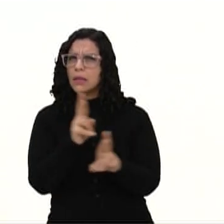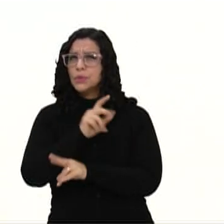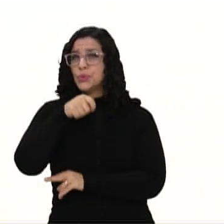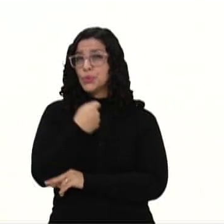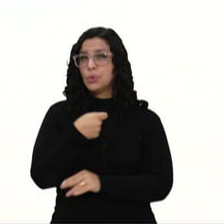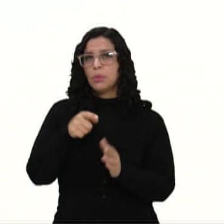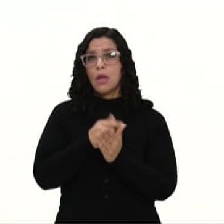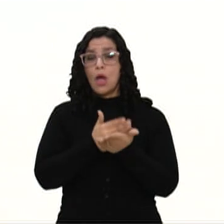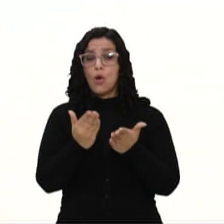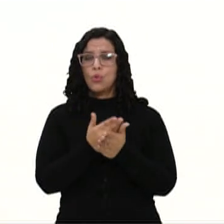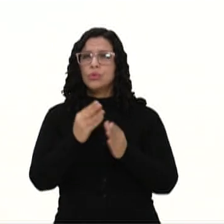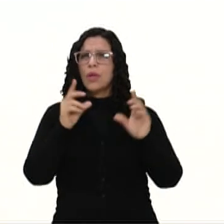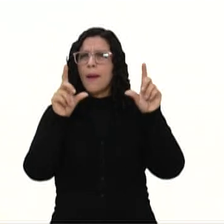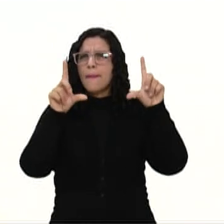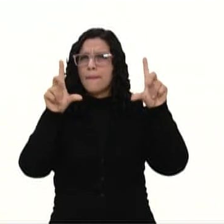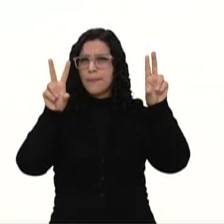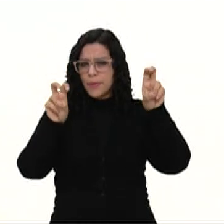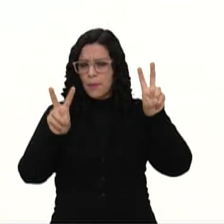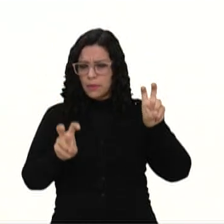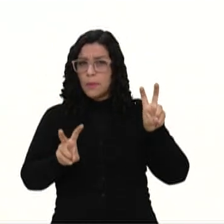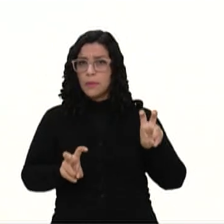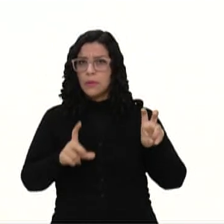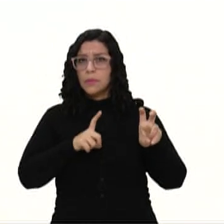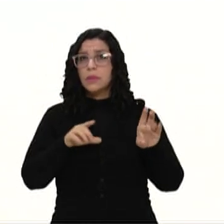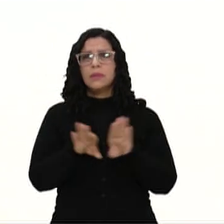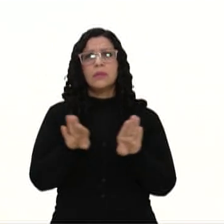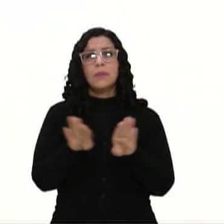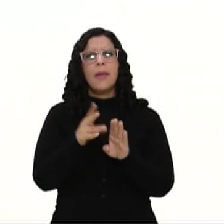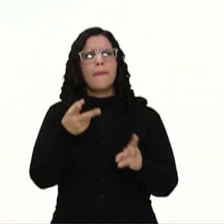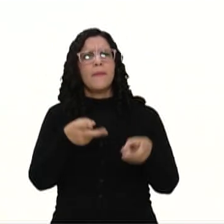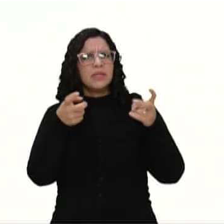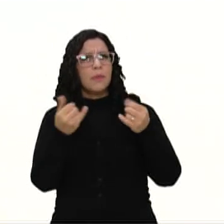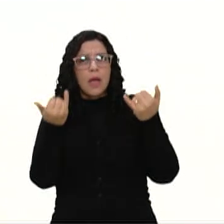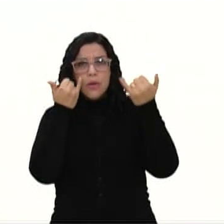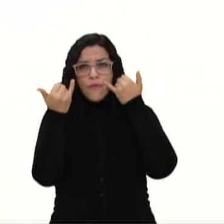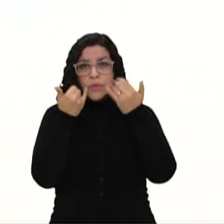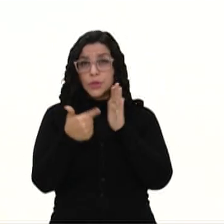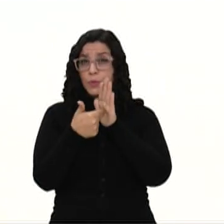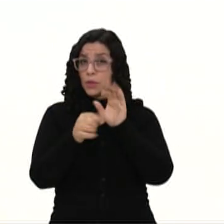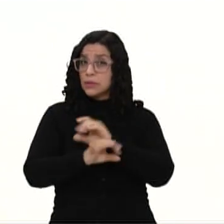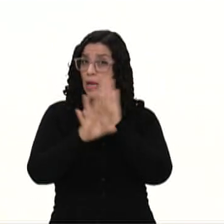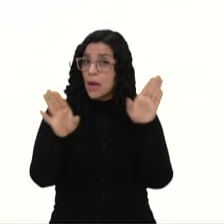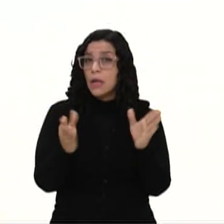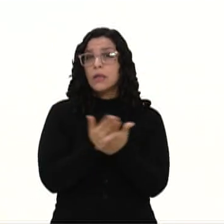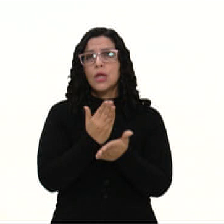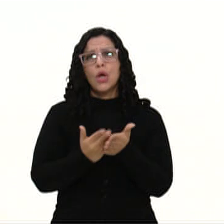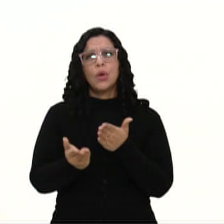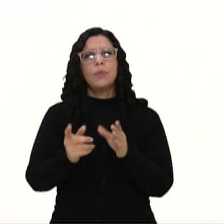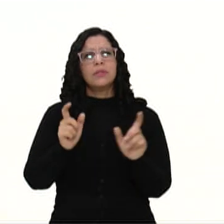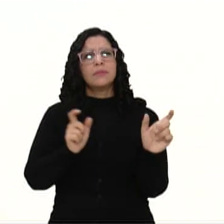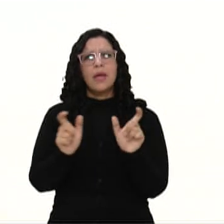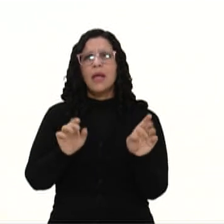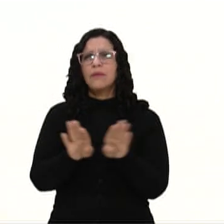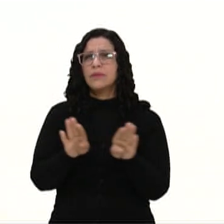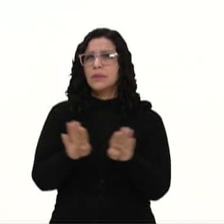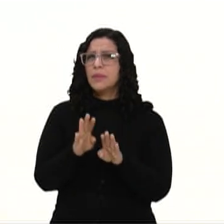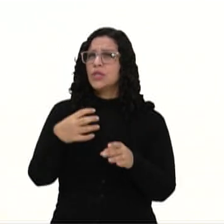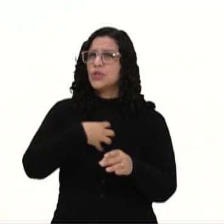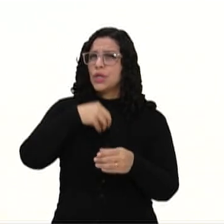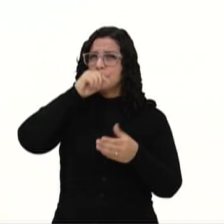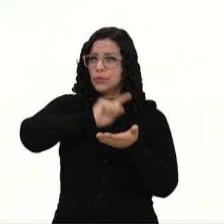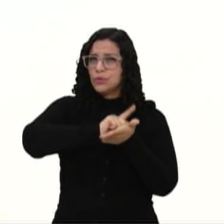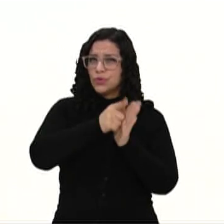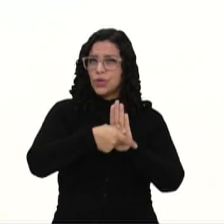entre partes do texto, inferir informações implícitas e o sentido de palavras ou